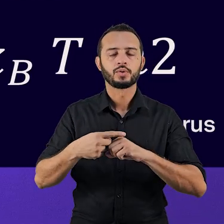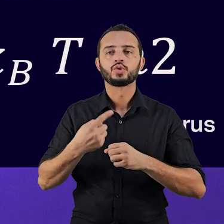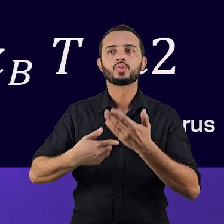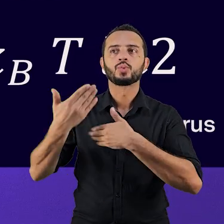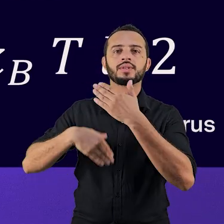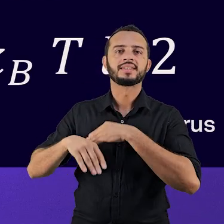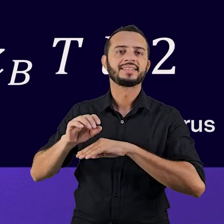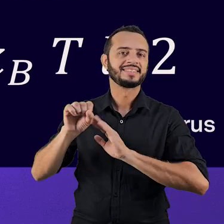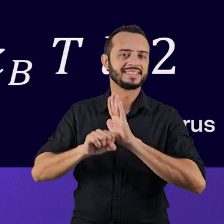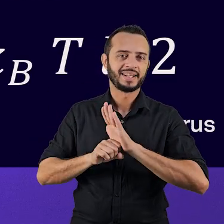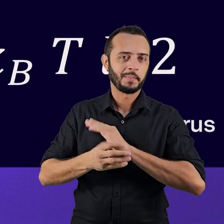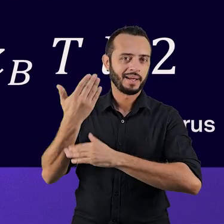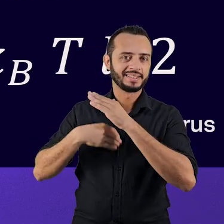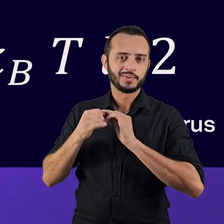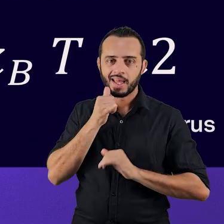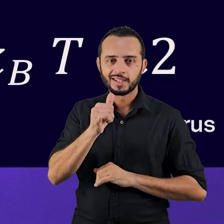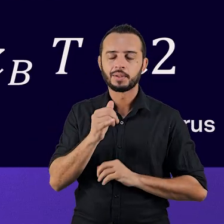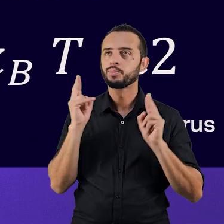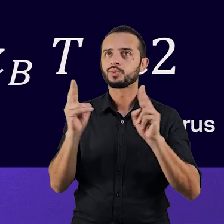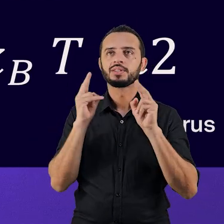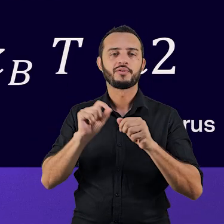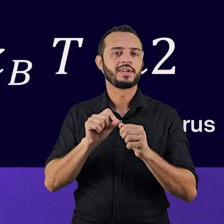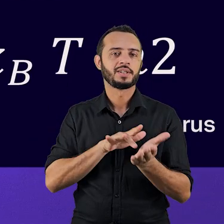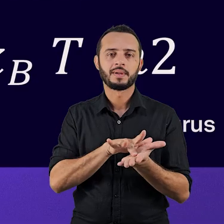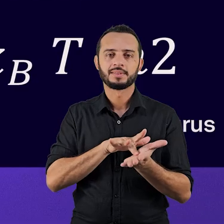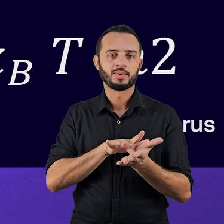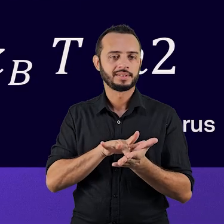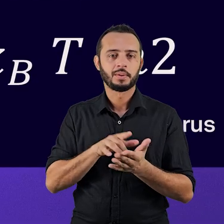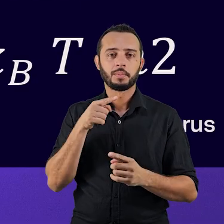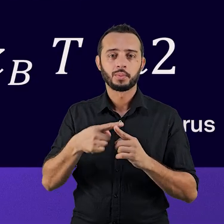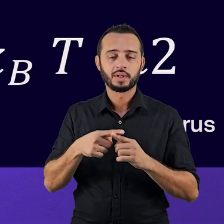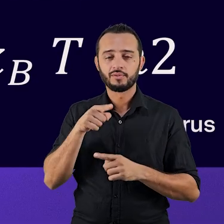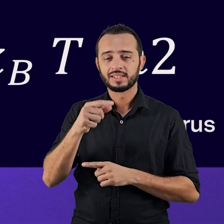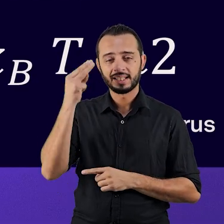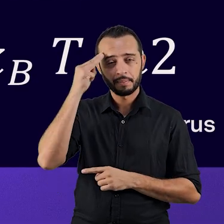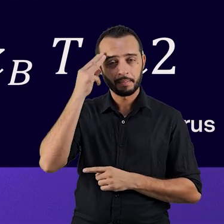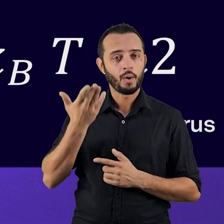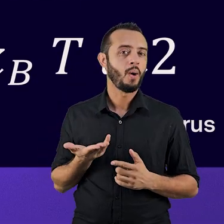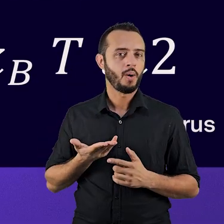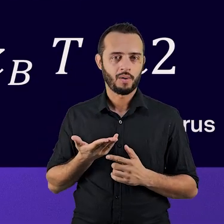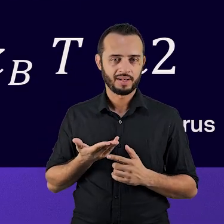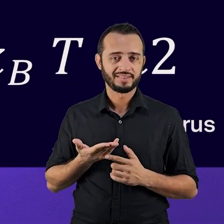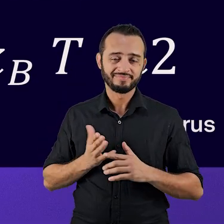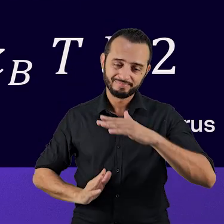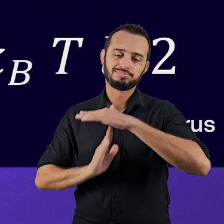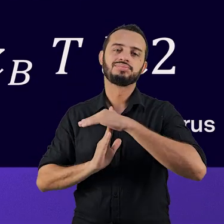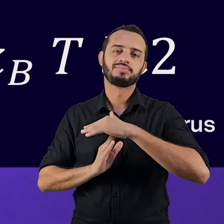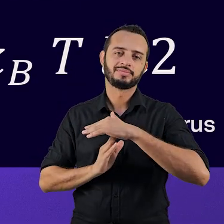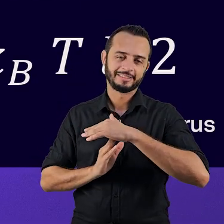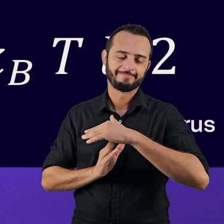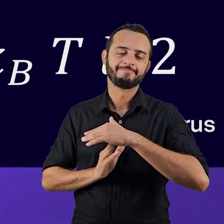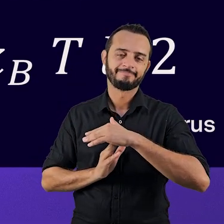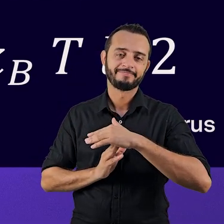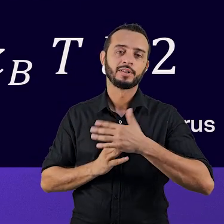século passado não é suficiente para fazer uma simulação razoável, porque você tem memória, recurso finito que você tem que apagar.